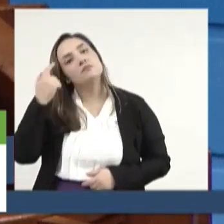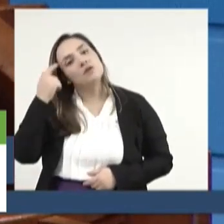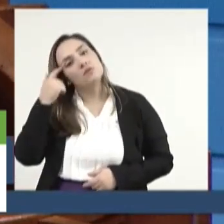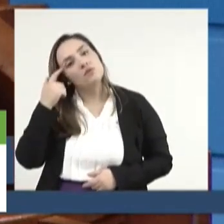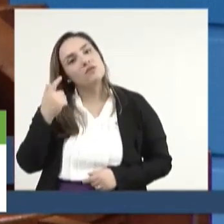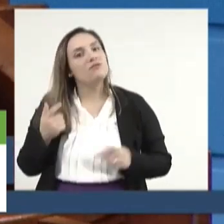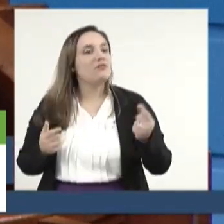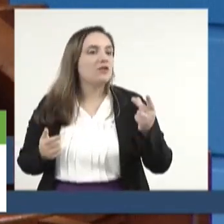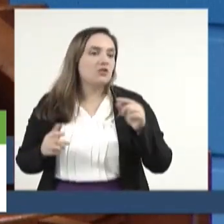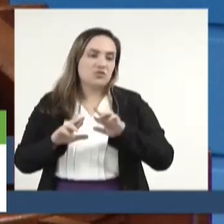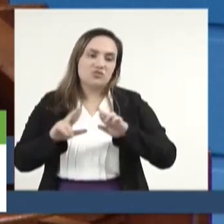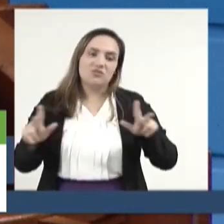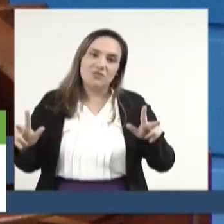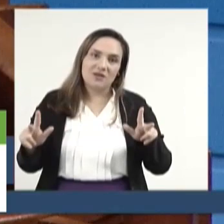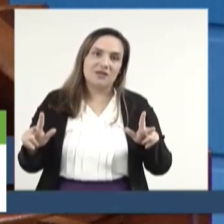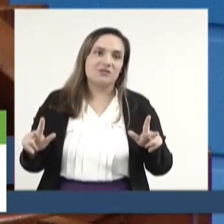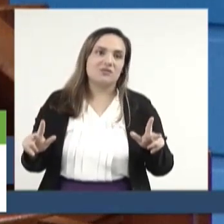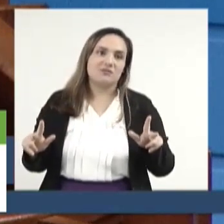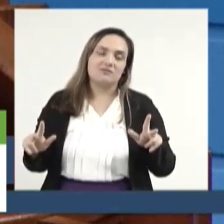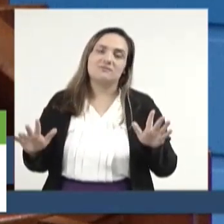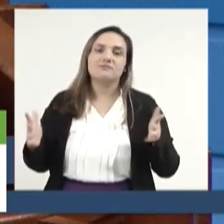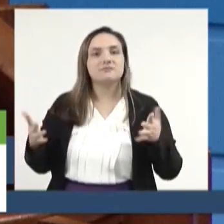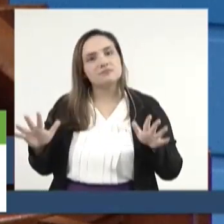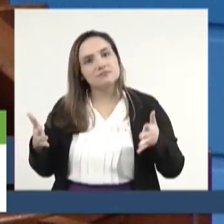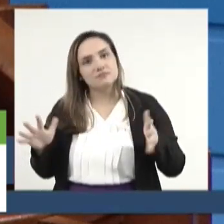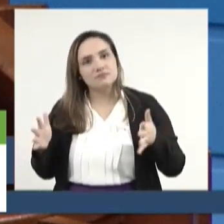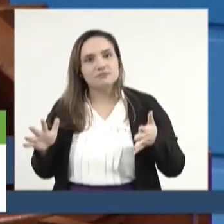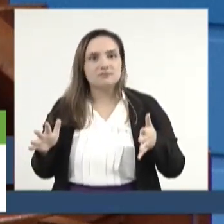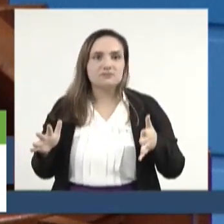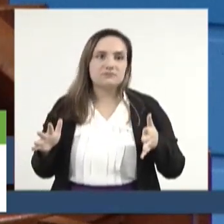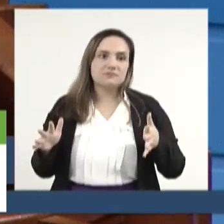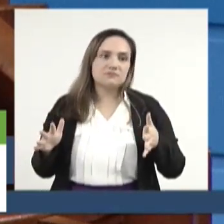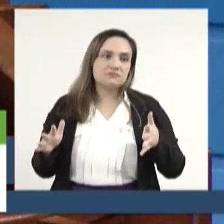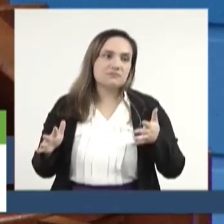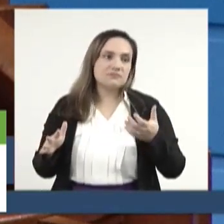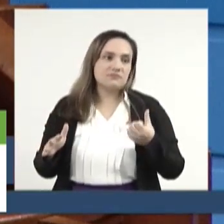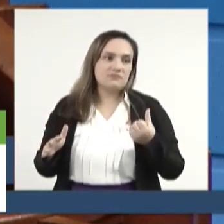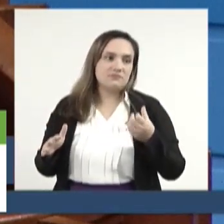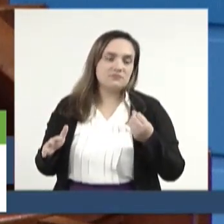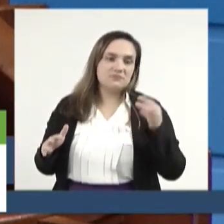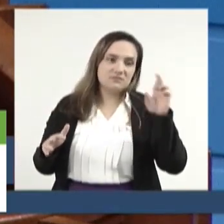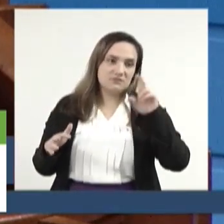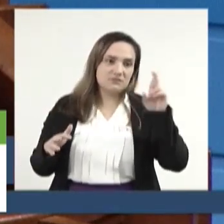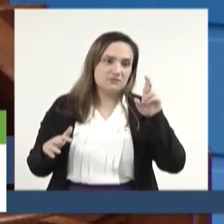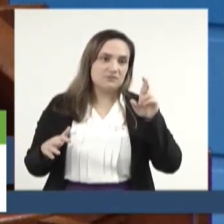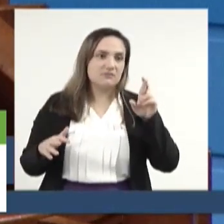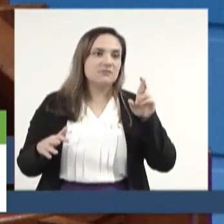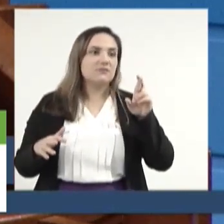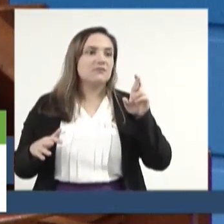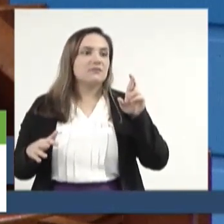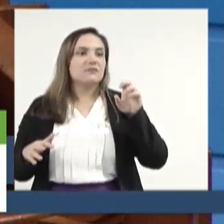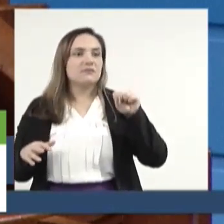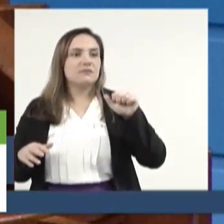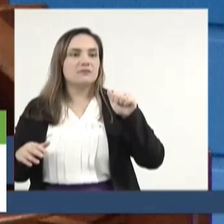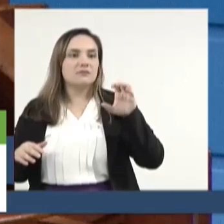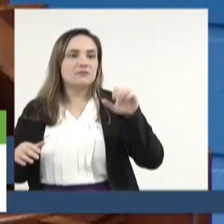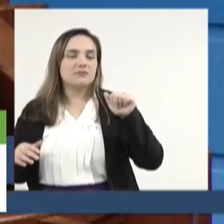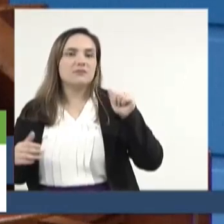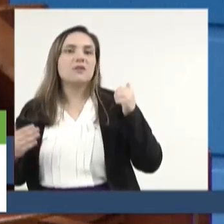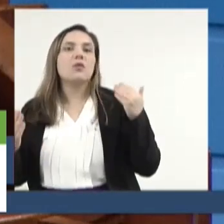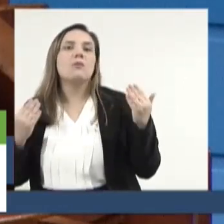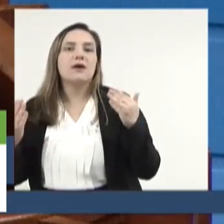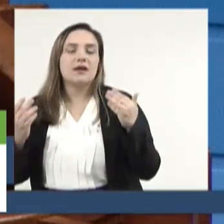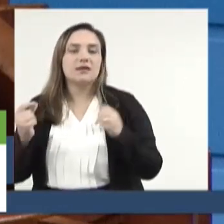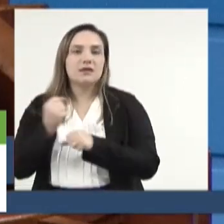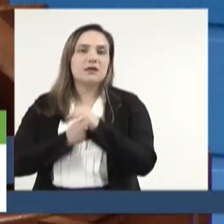de valor aproximadamente em torno de R$60 a saca em relação ao ano